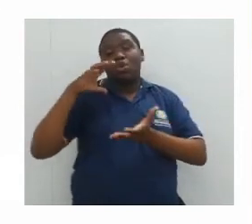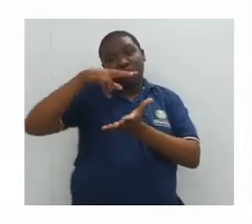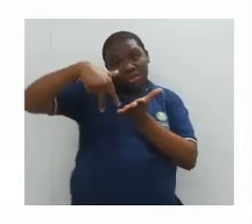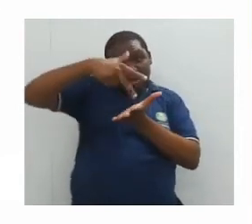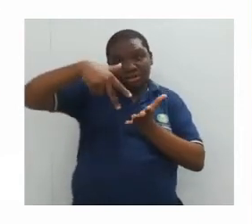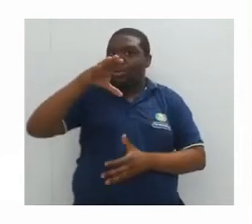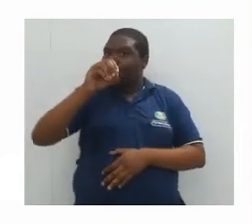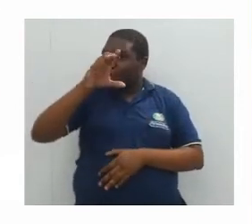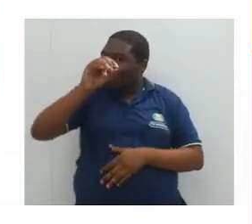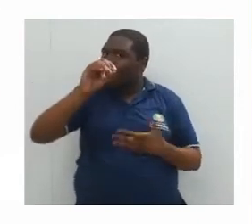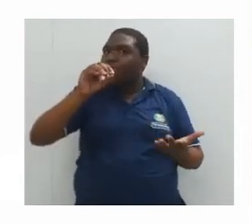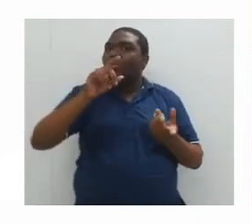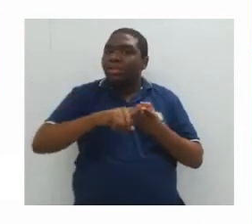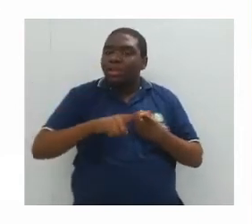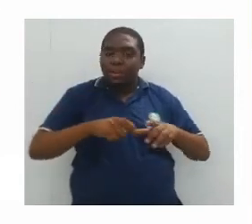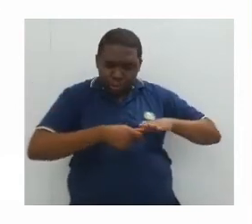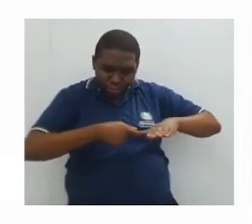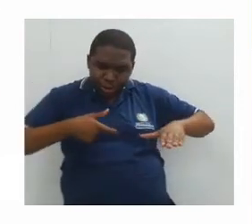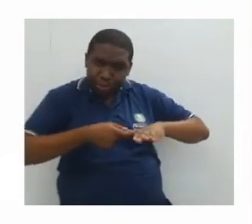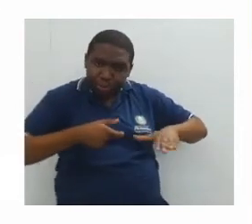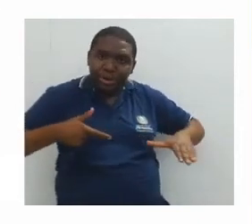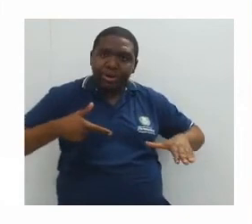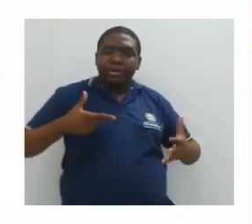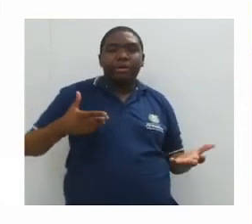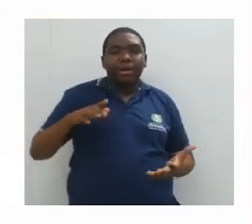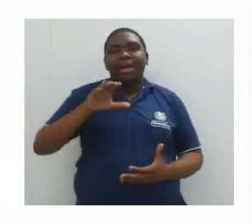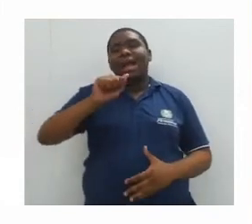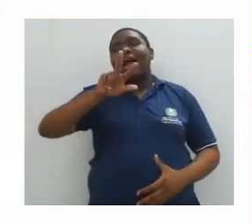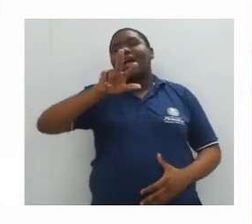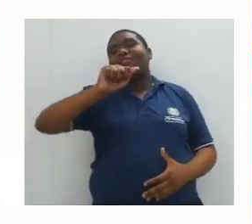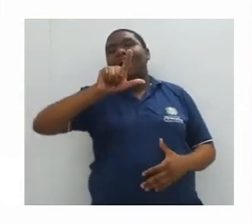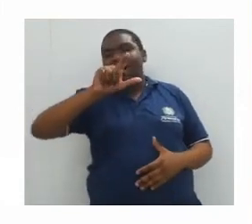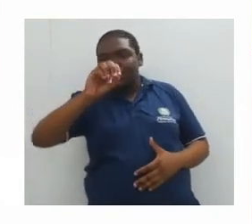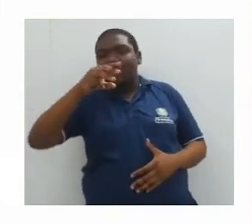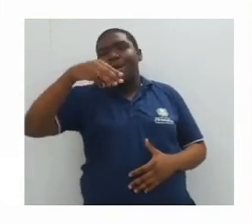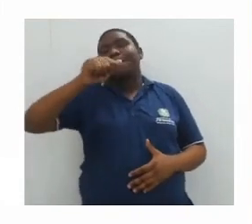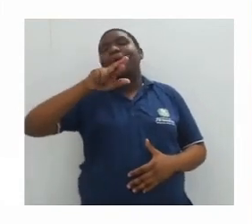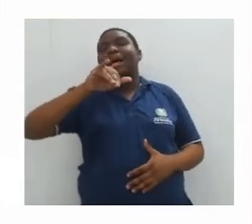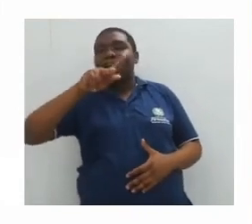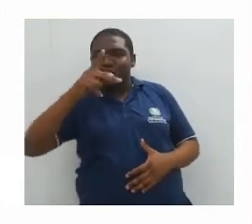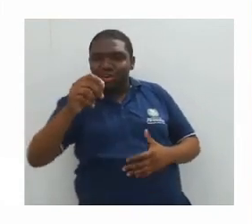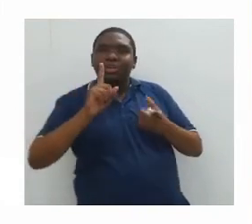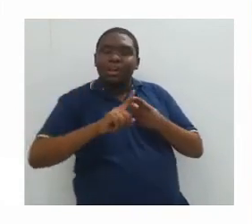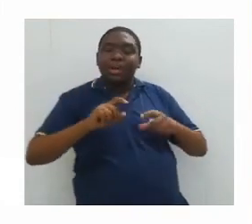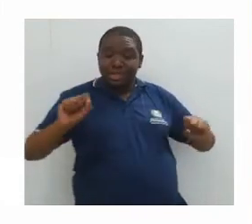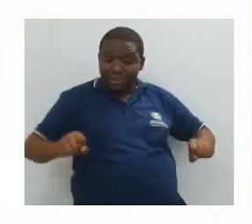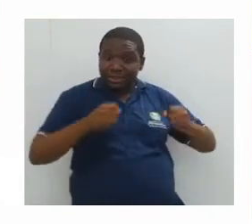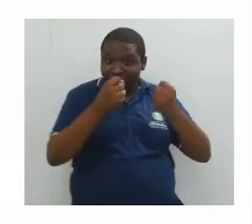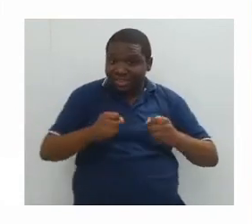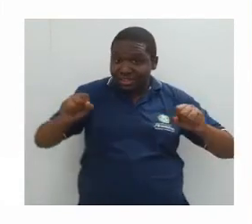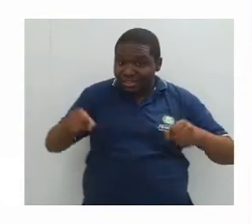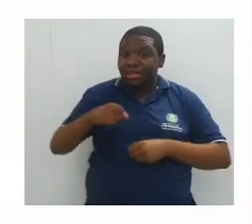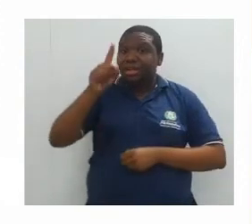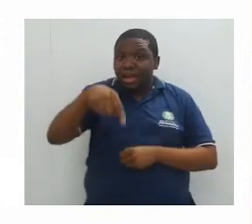que essas danças, assim como o caboculinho, o coco, o cavalo marinho, que a gente vai ver, e a ciranda, são danças, são folguedos